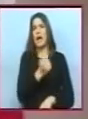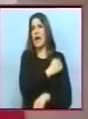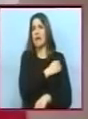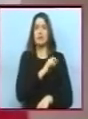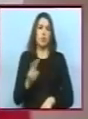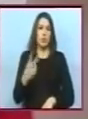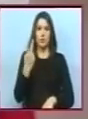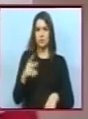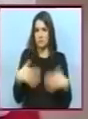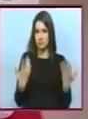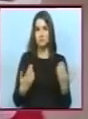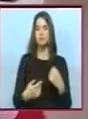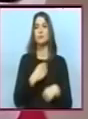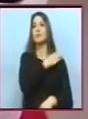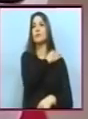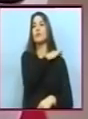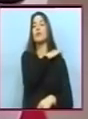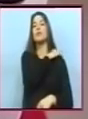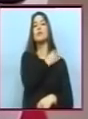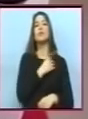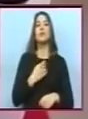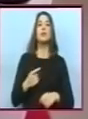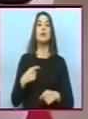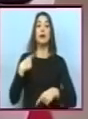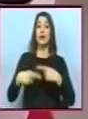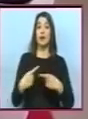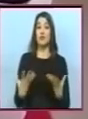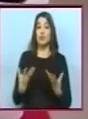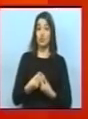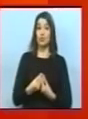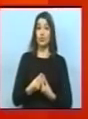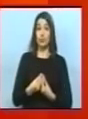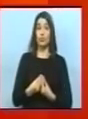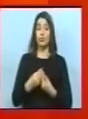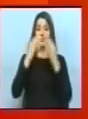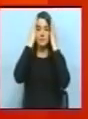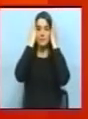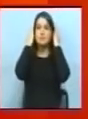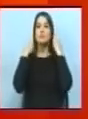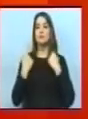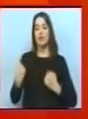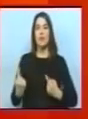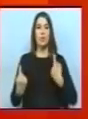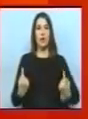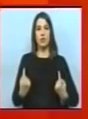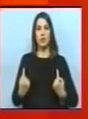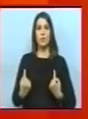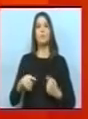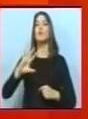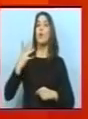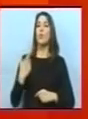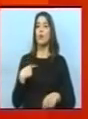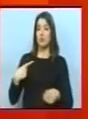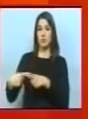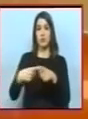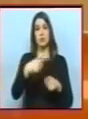partilhais. E, entretanto, está numa herança conjunta, em que cada um deles tem metade de cada um dos prédios. E, então, decidem na partilha, cada um